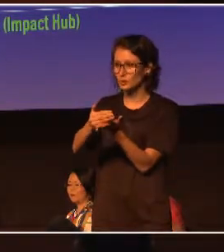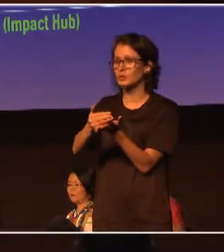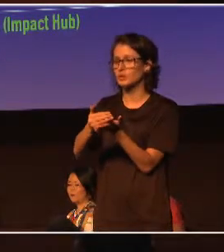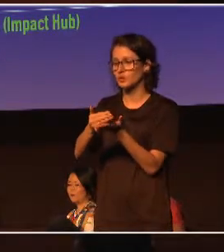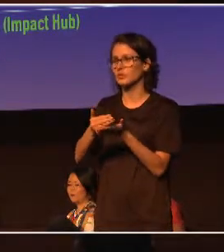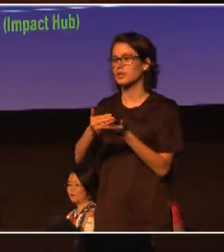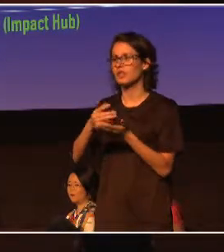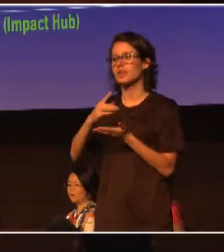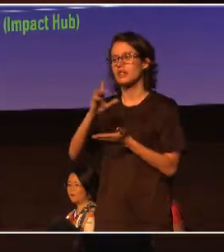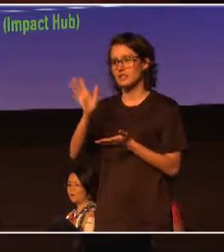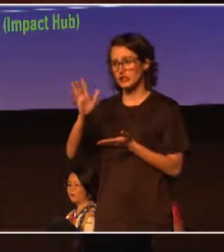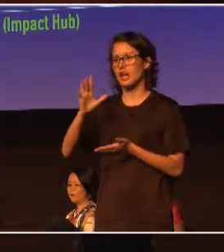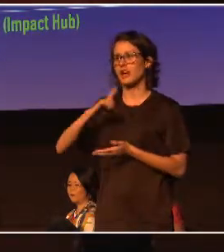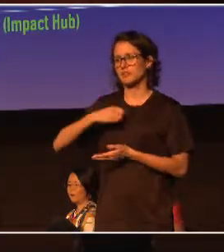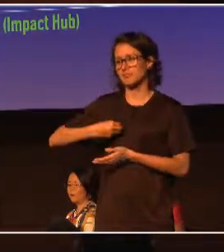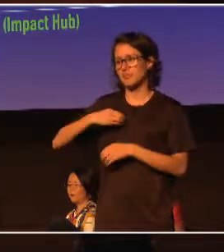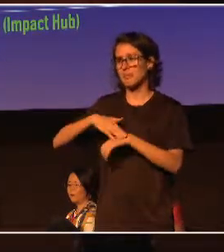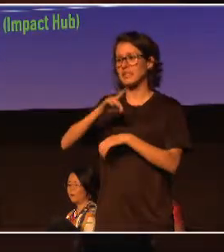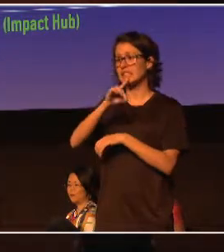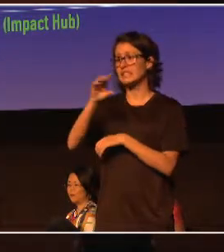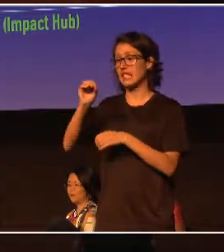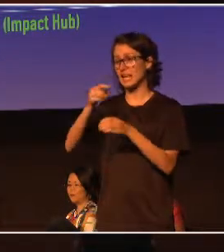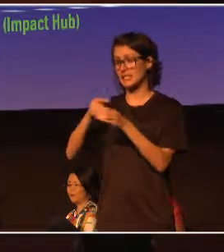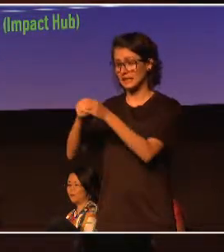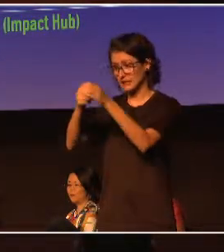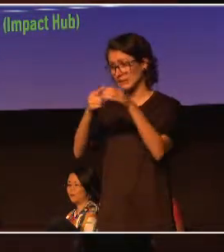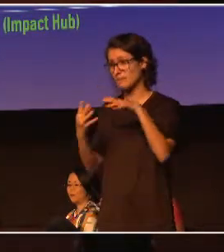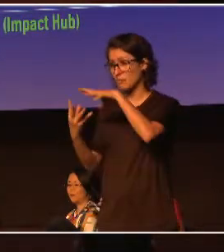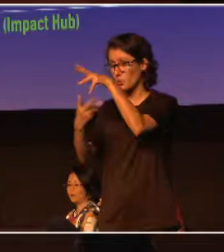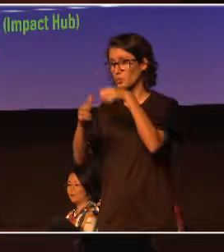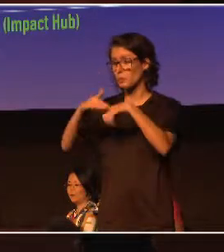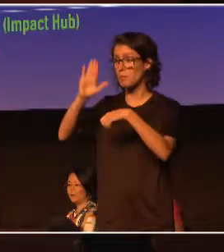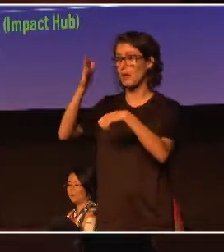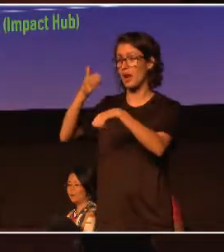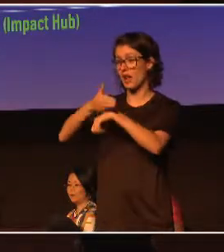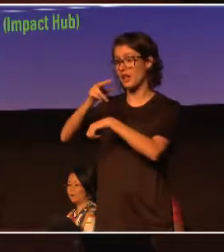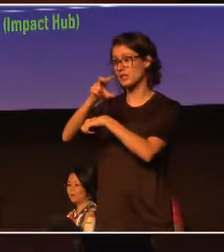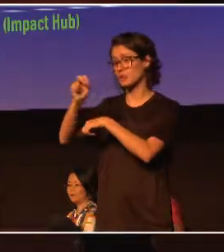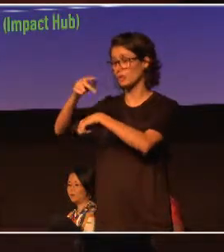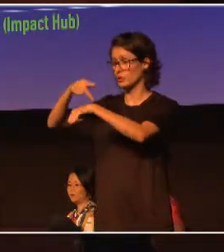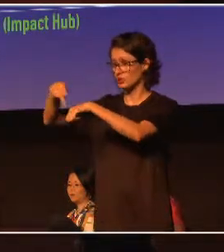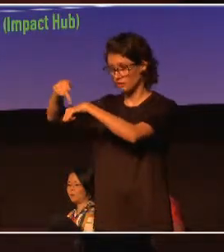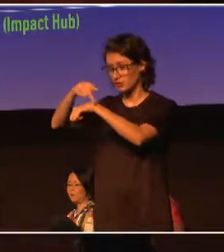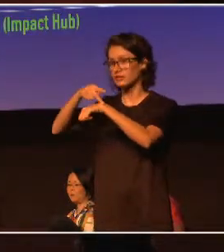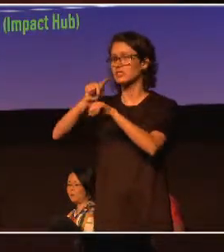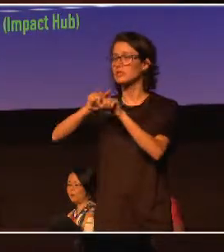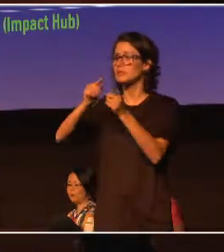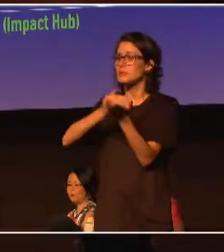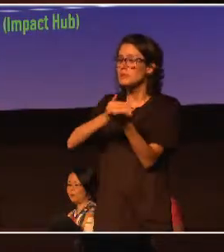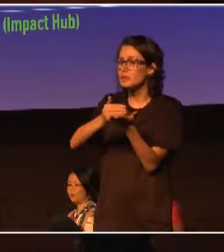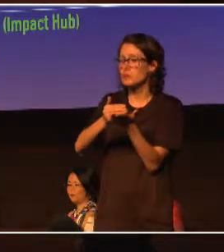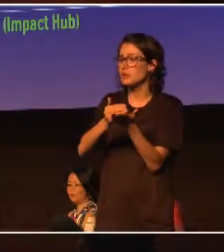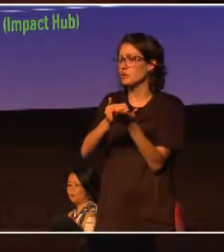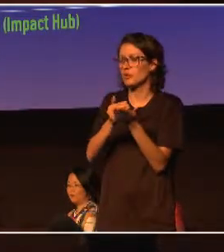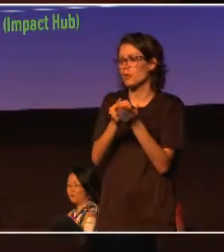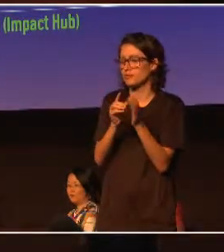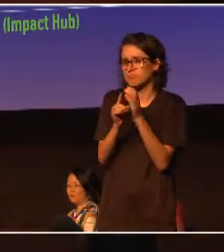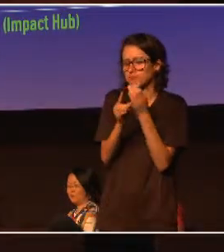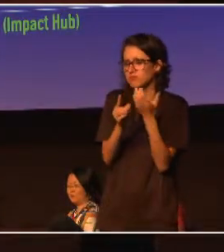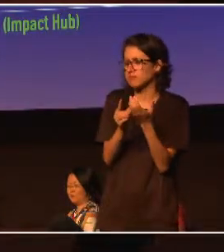em mais de 100 cidades no mundo, mais de 50 países, mas ele começou como uma pequena